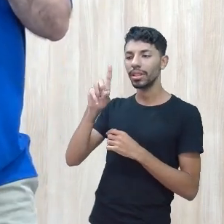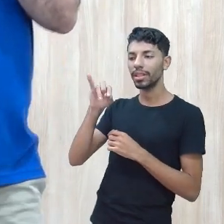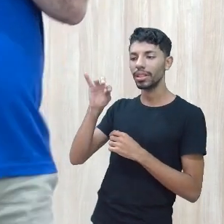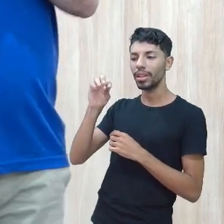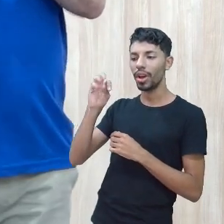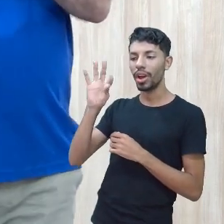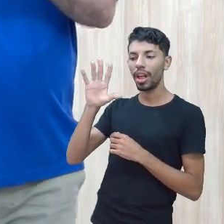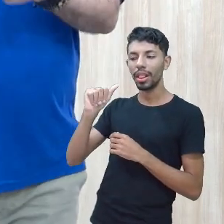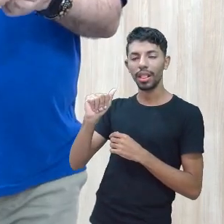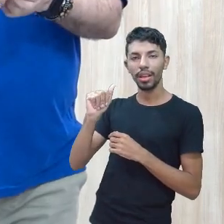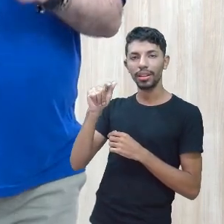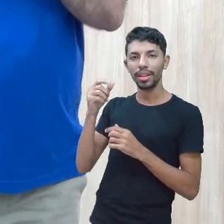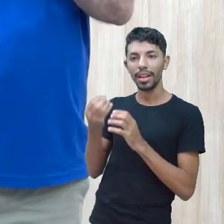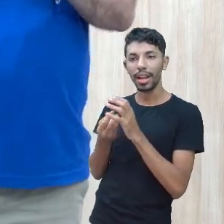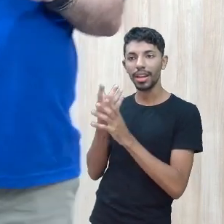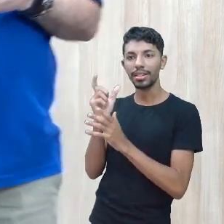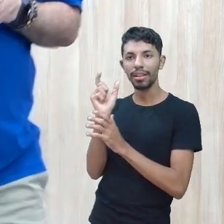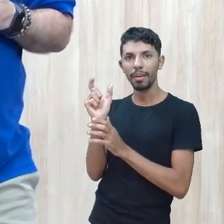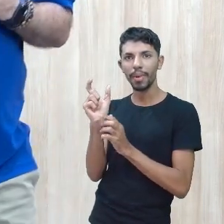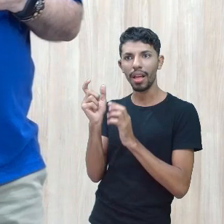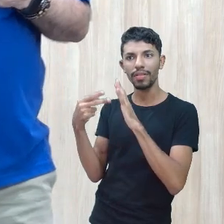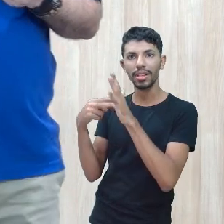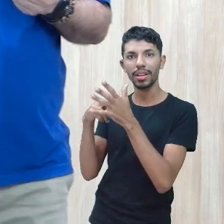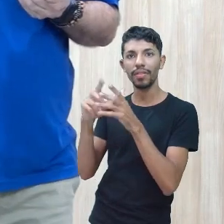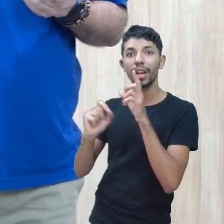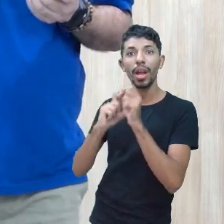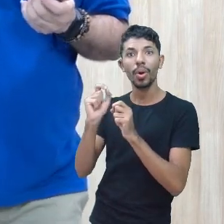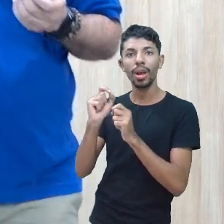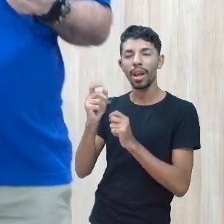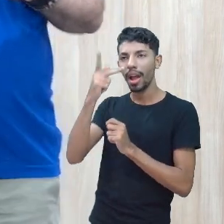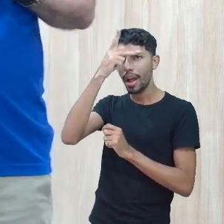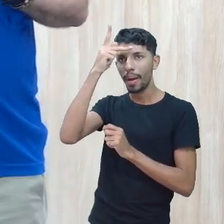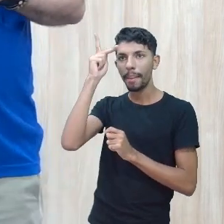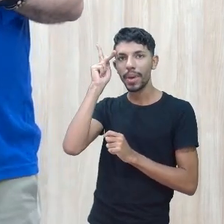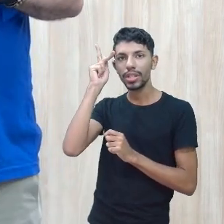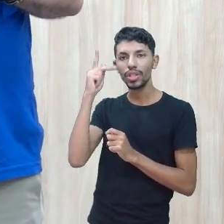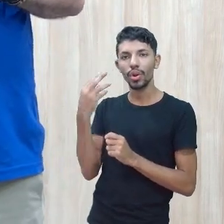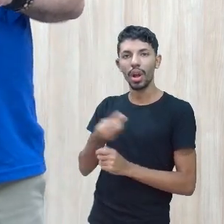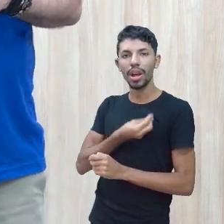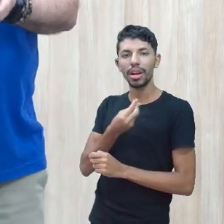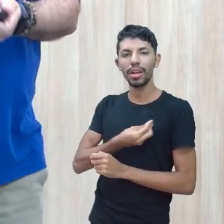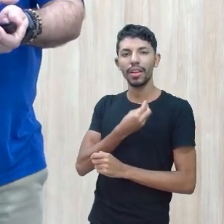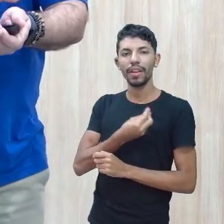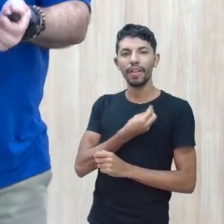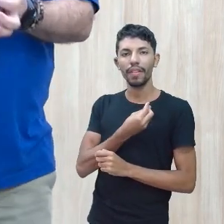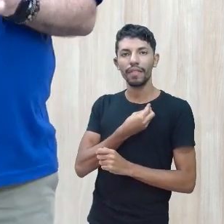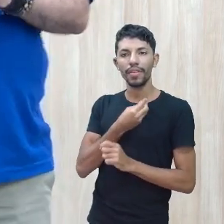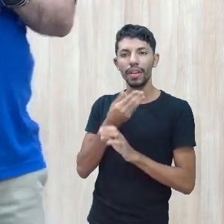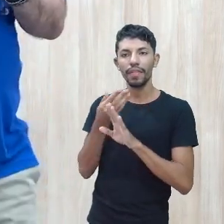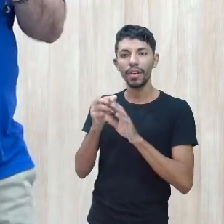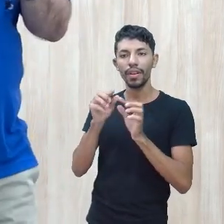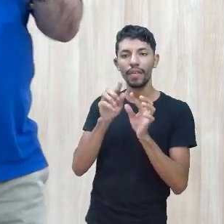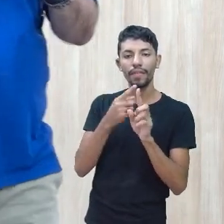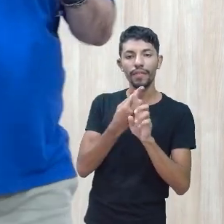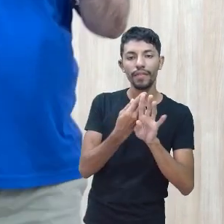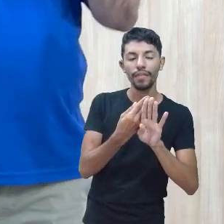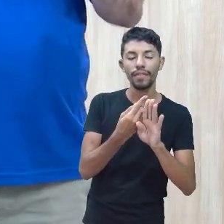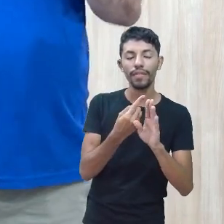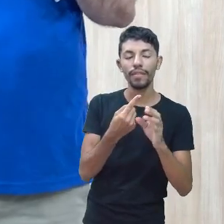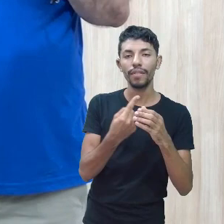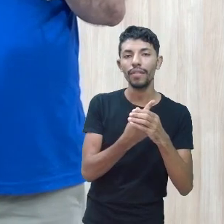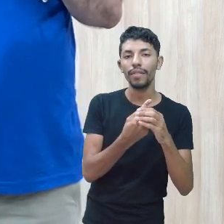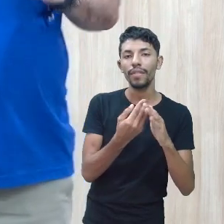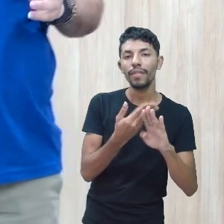origem da sua palavra, significa aquele que vive alheio a tudo, aquele que vive